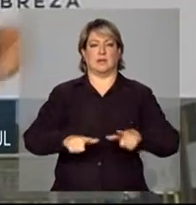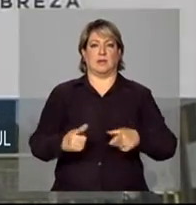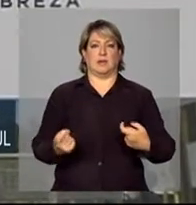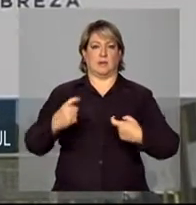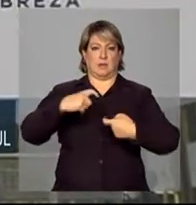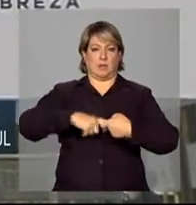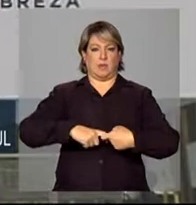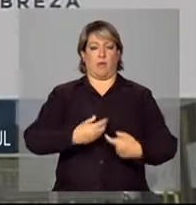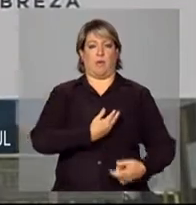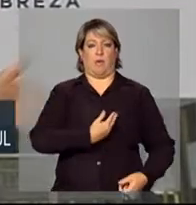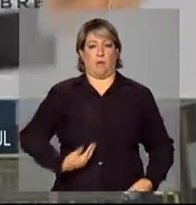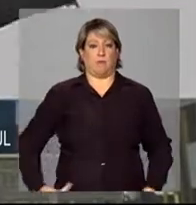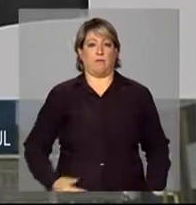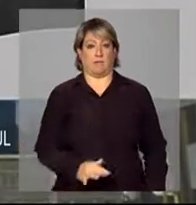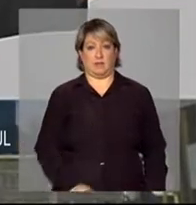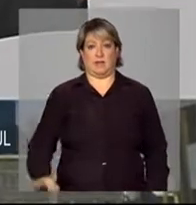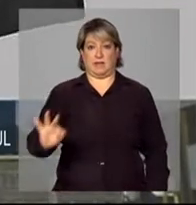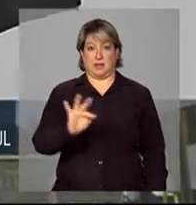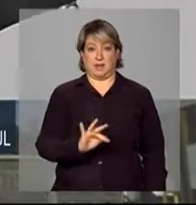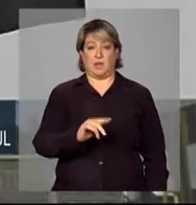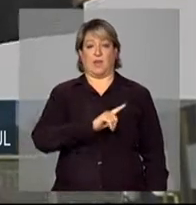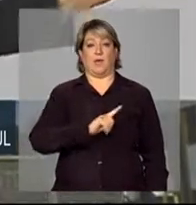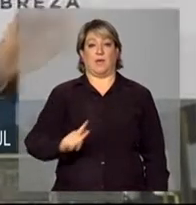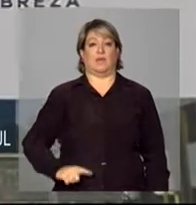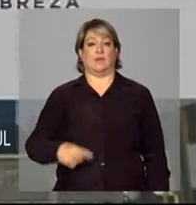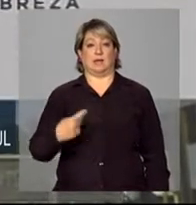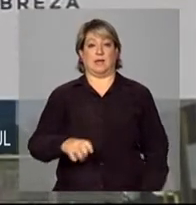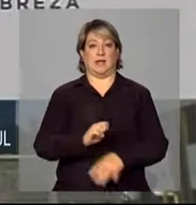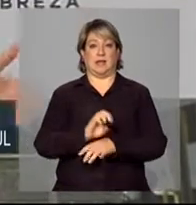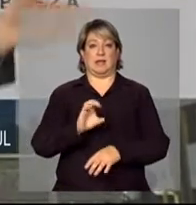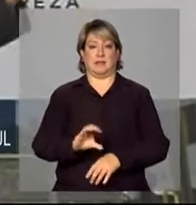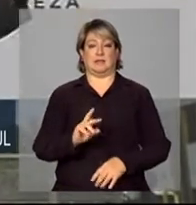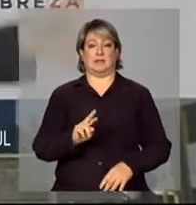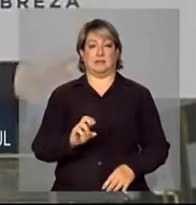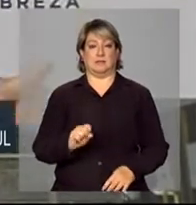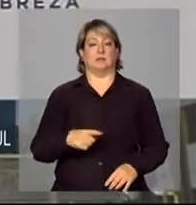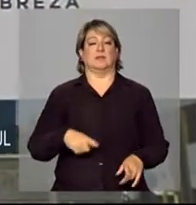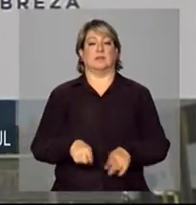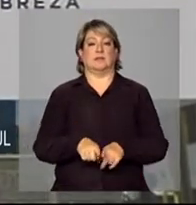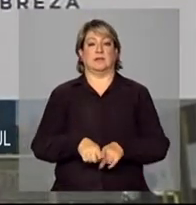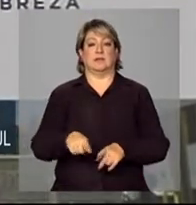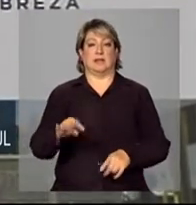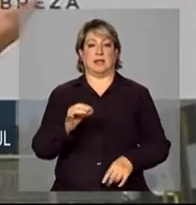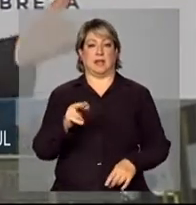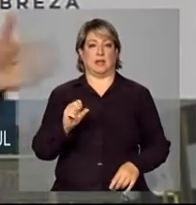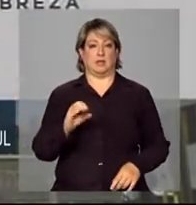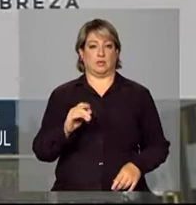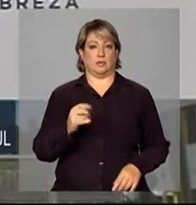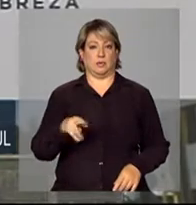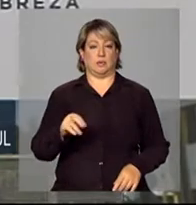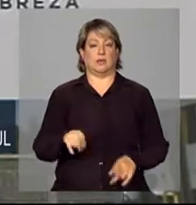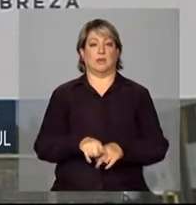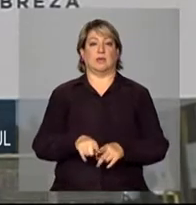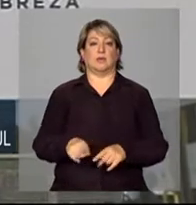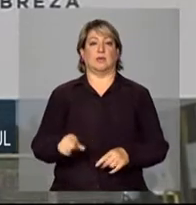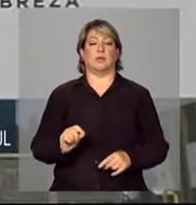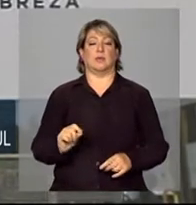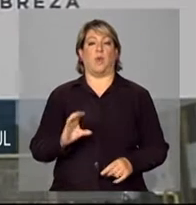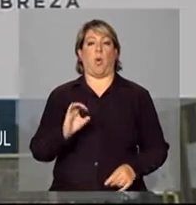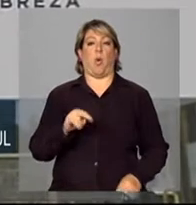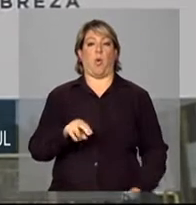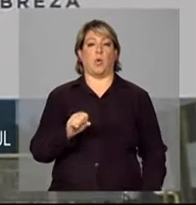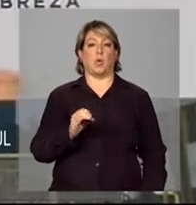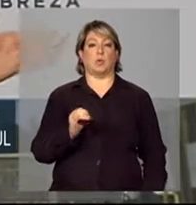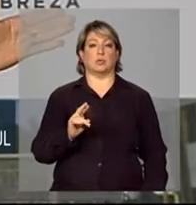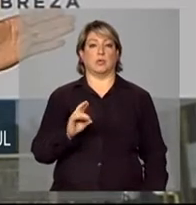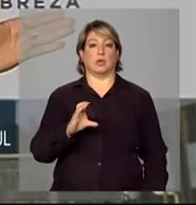governo federal, governo do Estado, o governador Tarso Genro, o município de Porto Alegre, com um consórcio. Pois